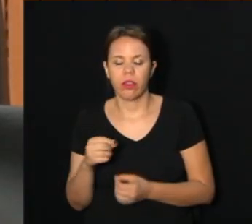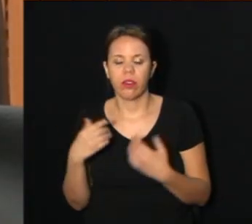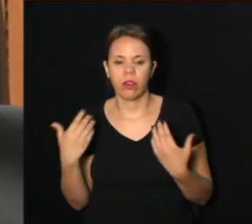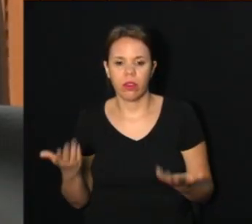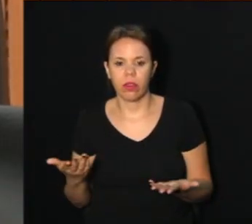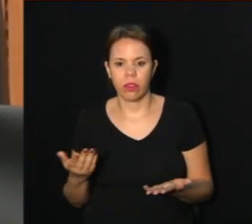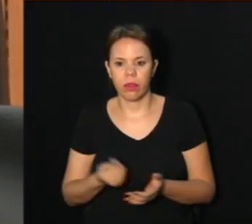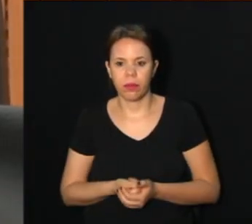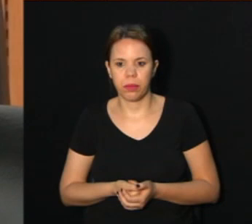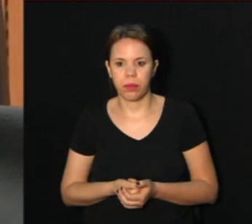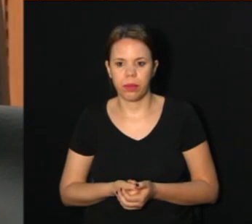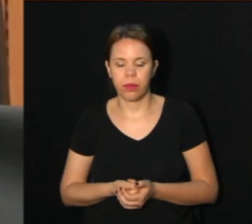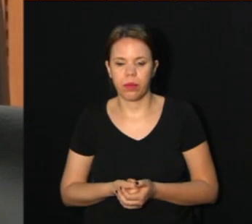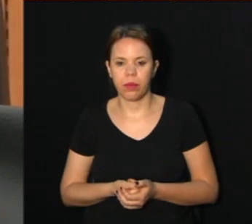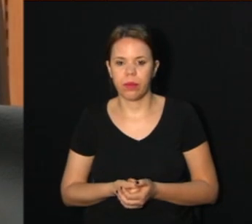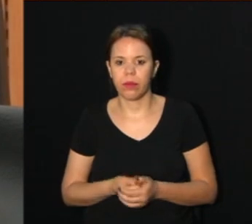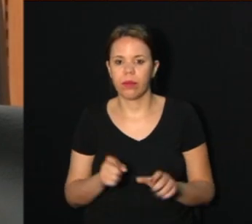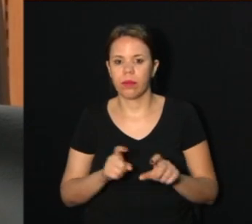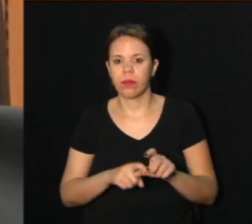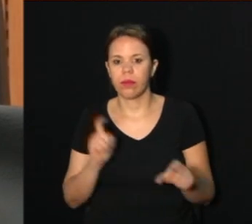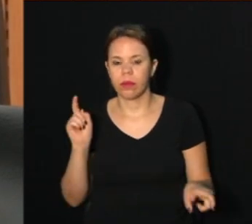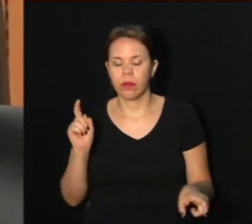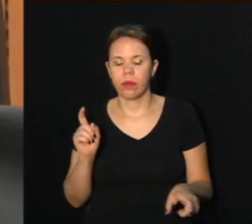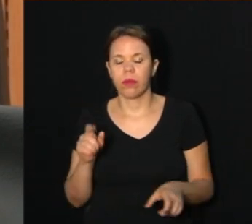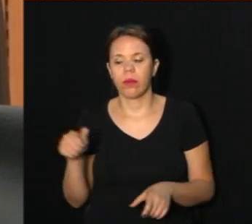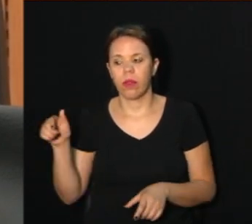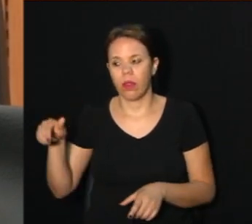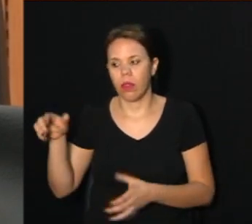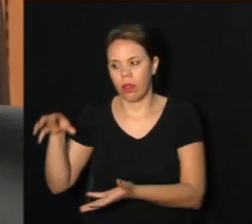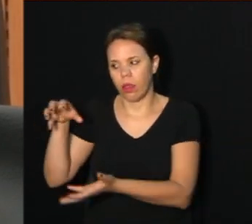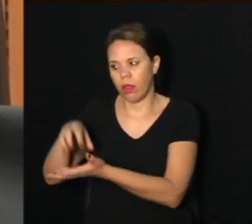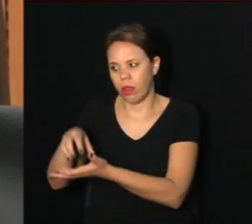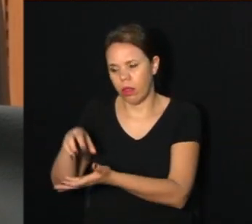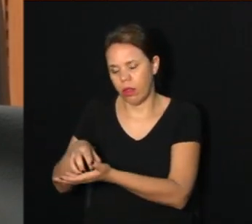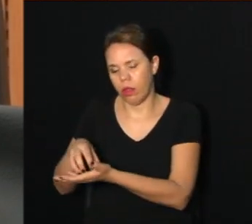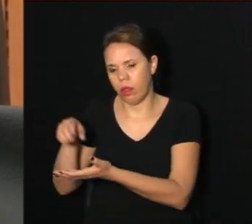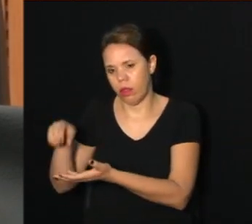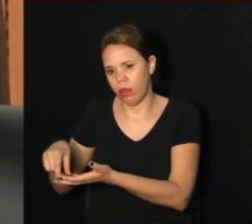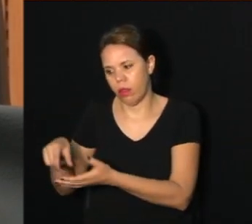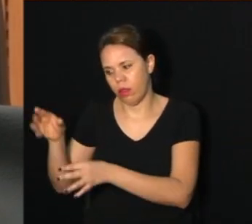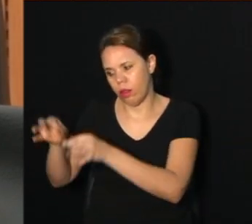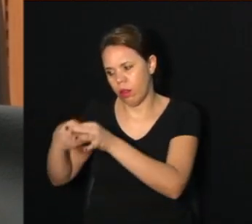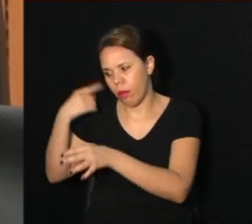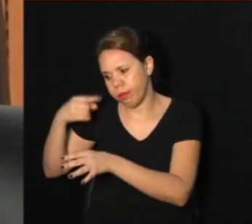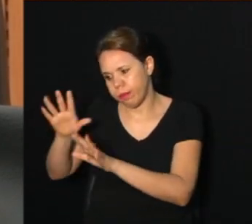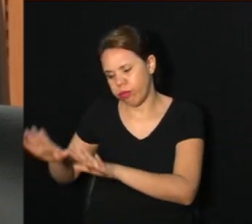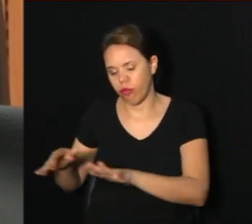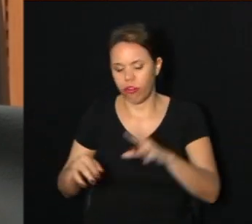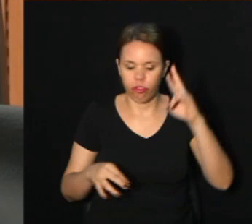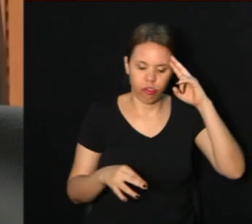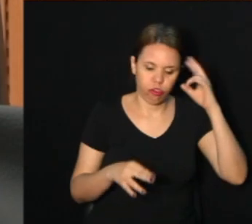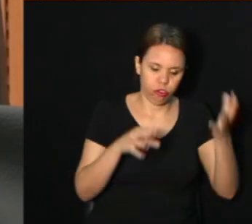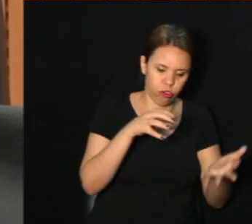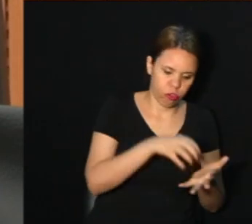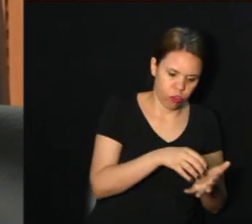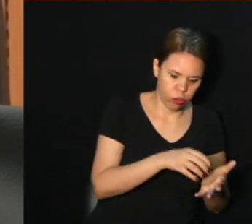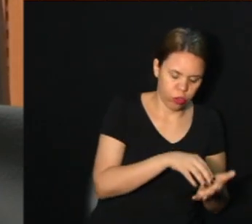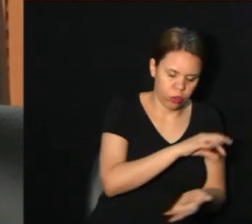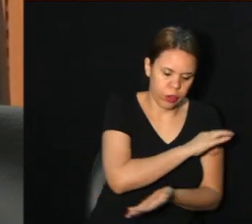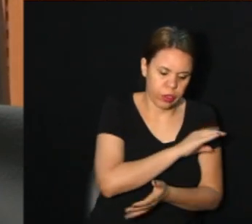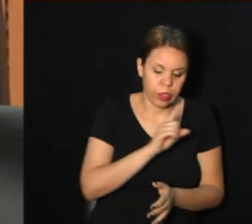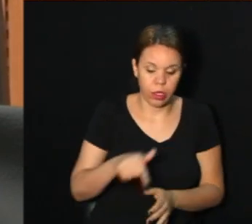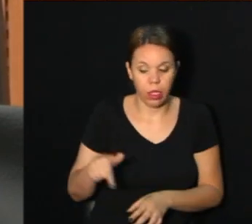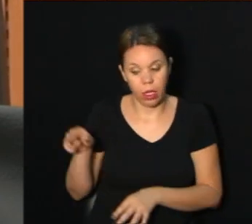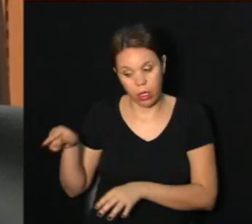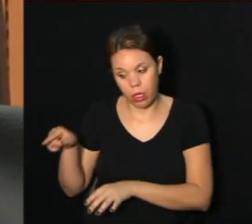à independência da Procuradoria com relação ao chefe do Executivo. A independência da Procuradoria é